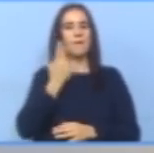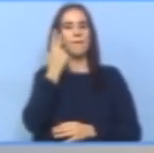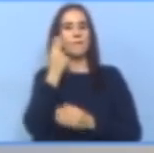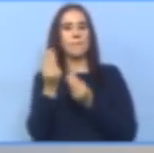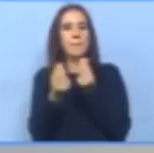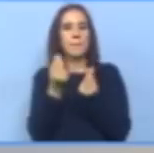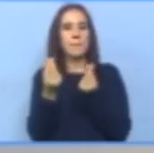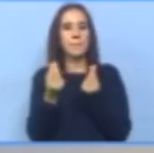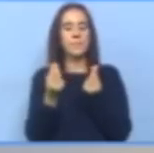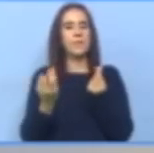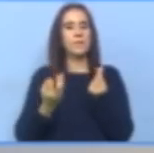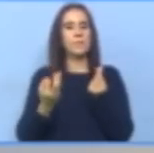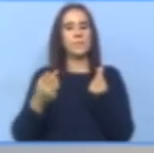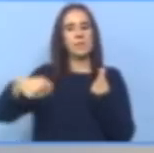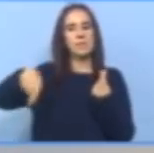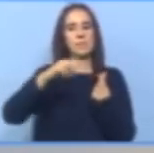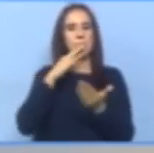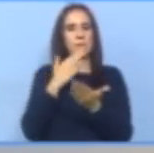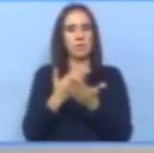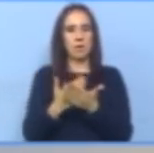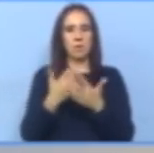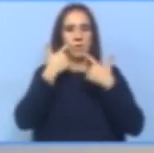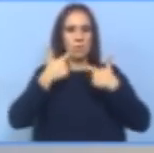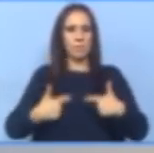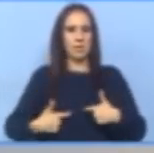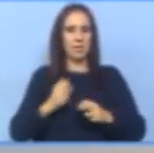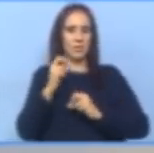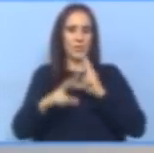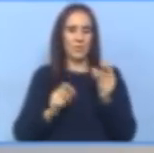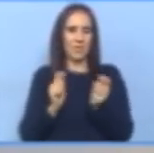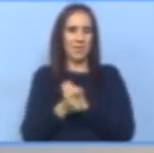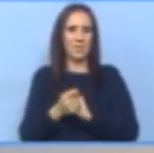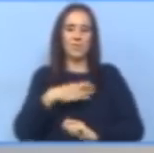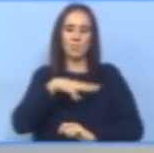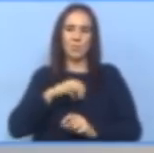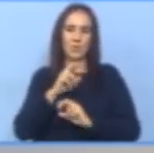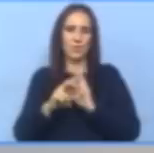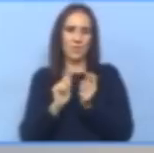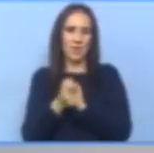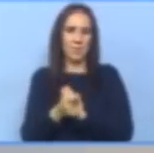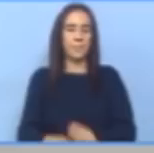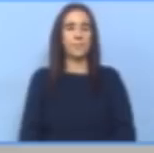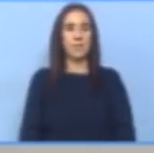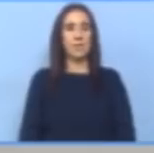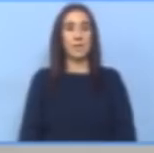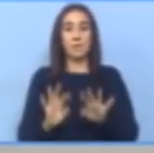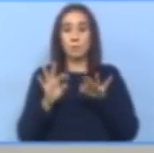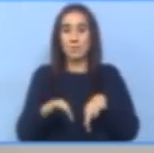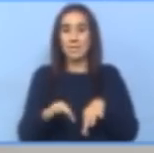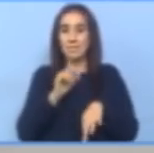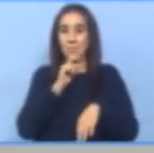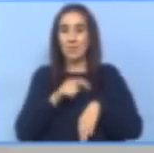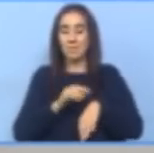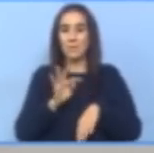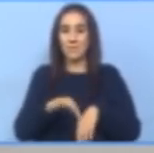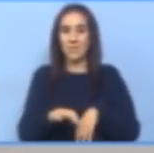maneira a também elas contribuírem para uma humanidade renovada e um mundo renovado. Ficámos por aqui, se permitem, o nosso tempo chegou ao fim.